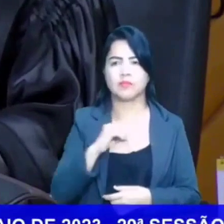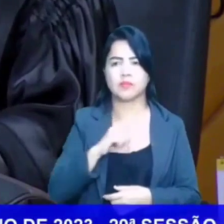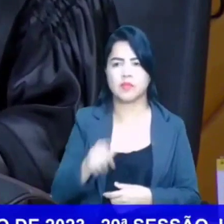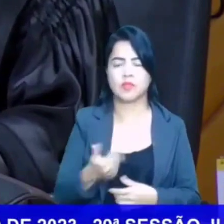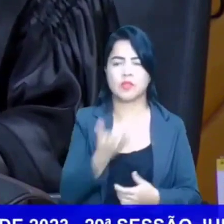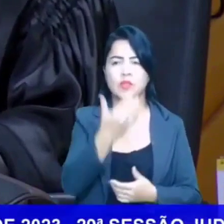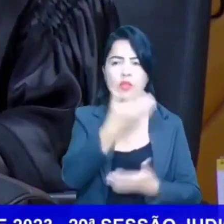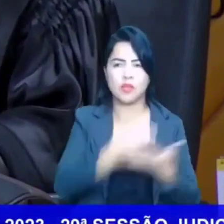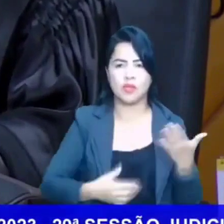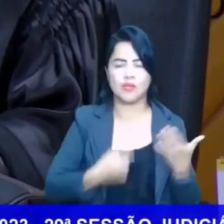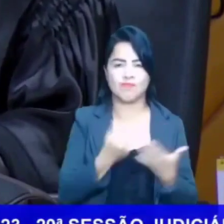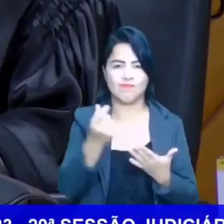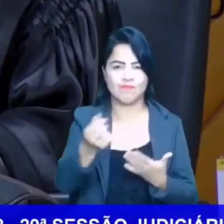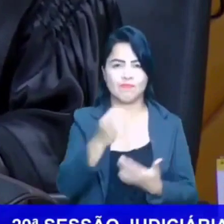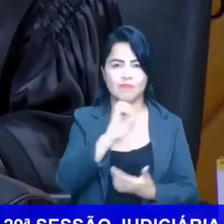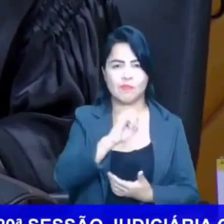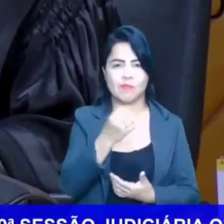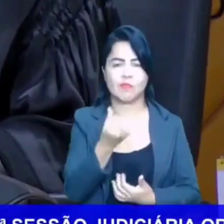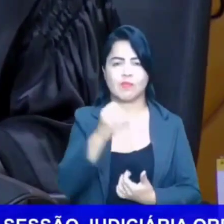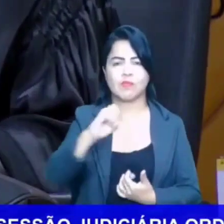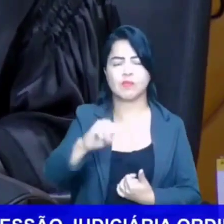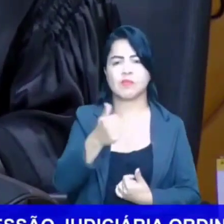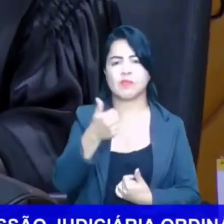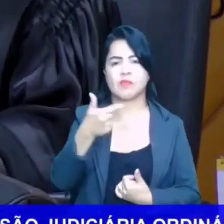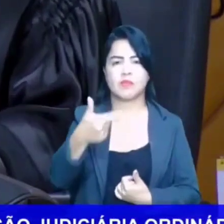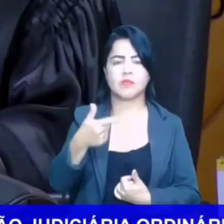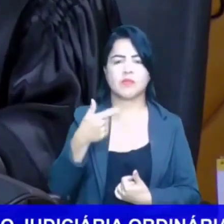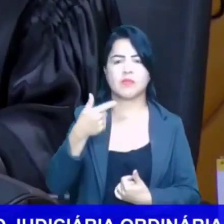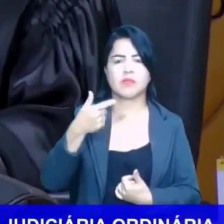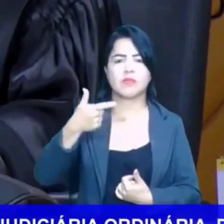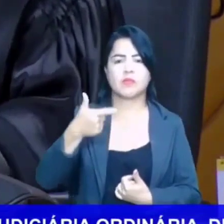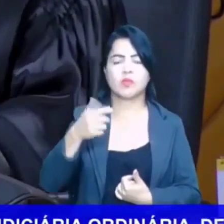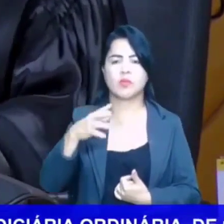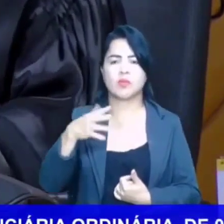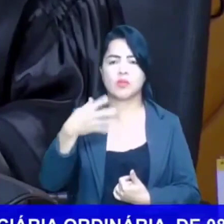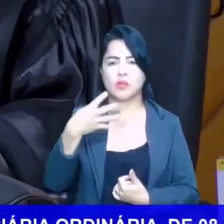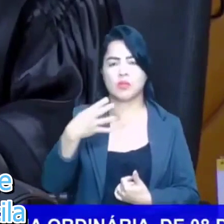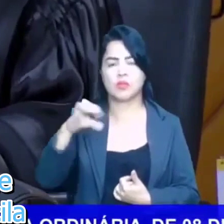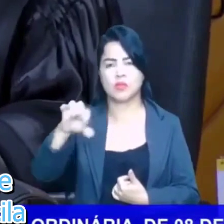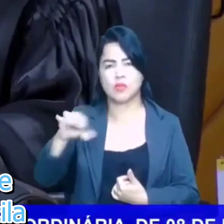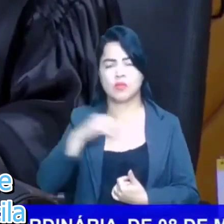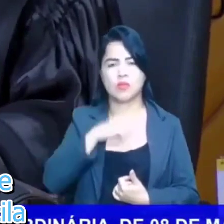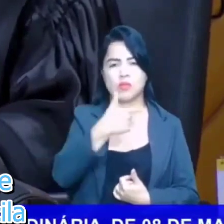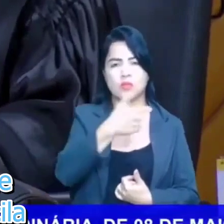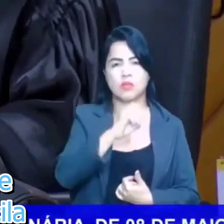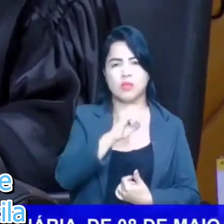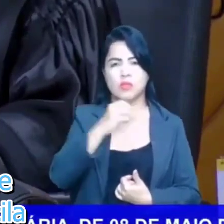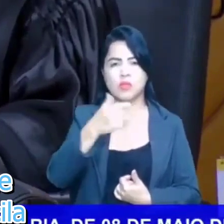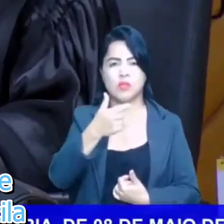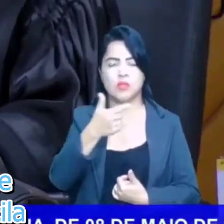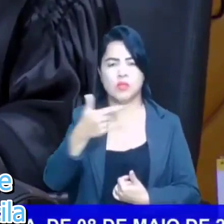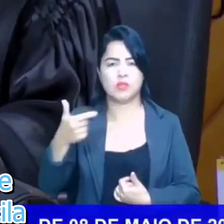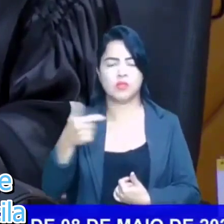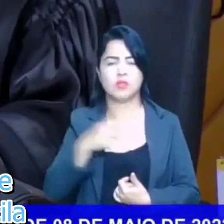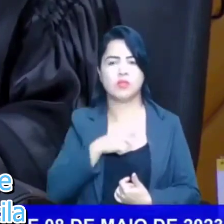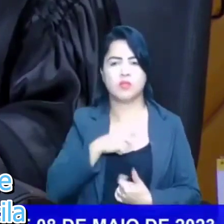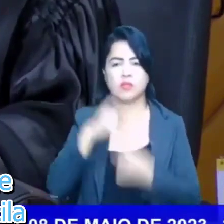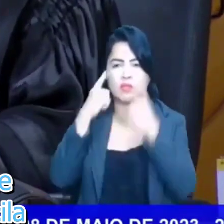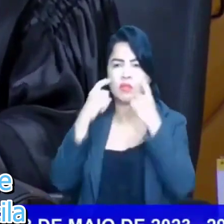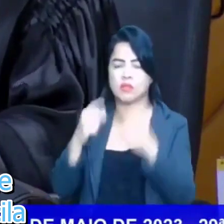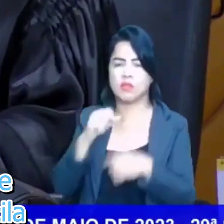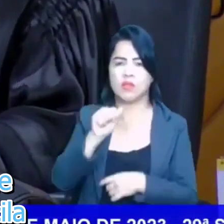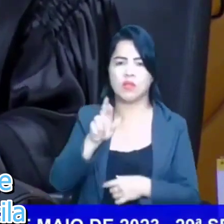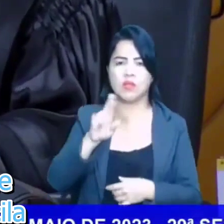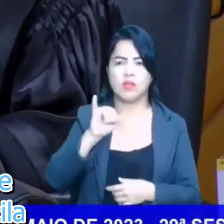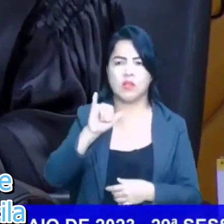a prestação de contas 060-1249 de 2022. O interessado é Ailton Silva dos